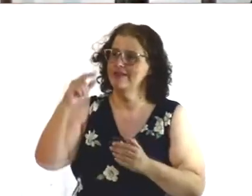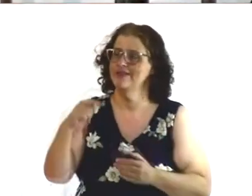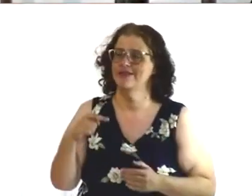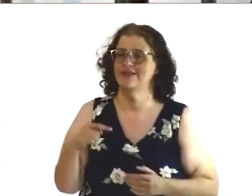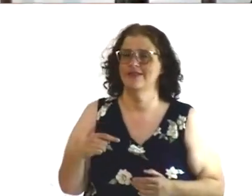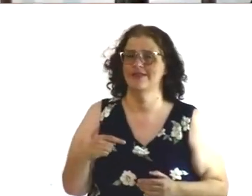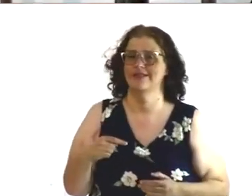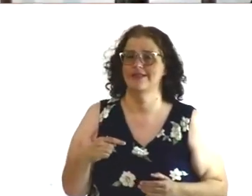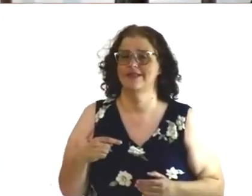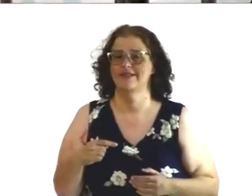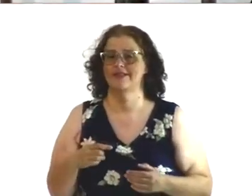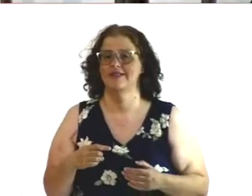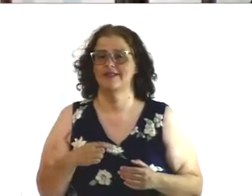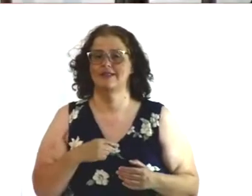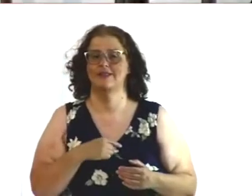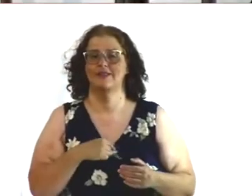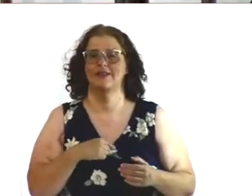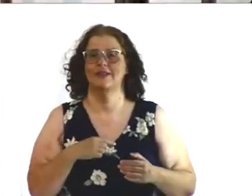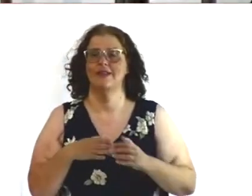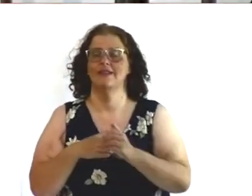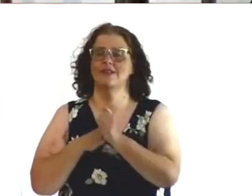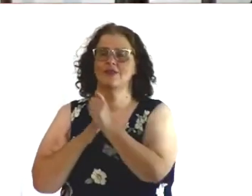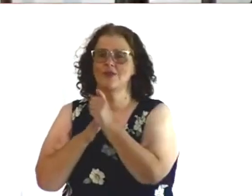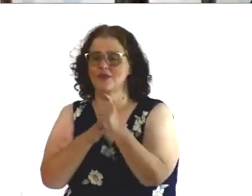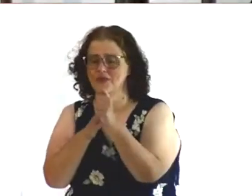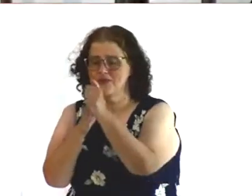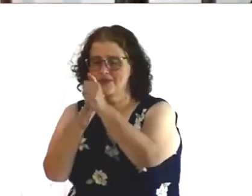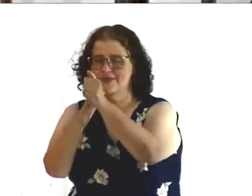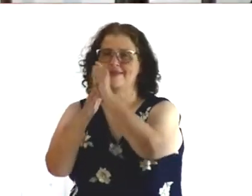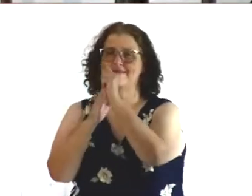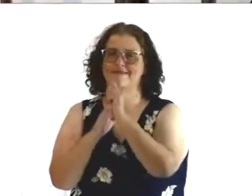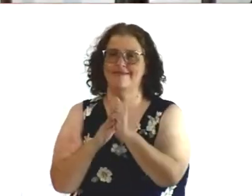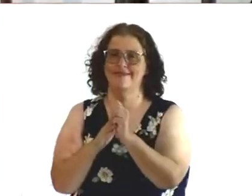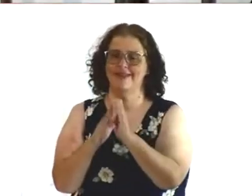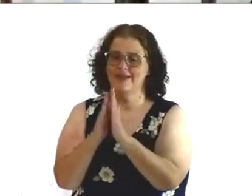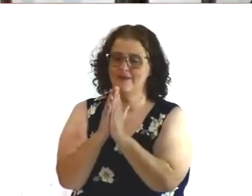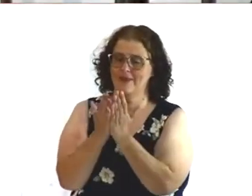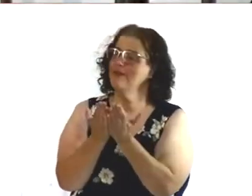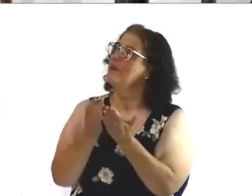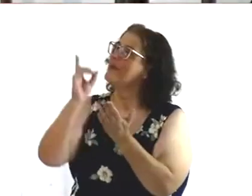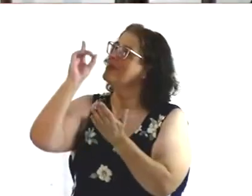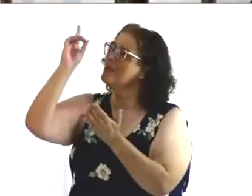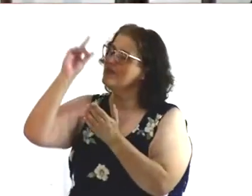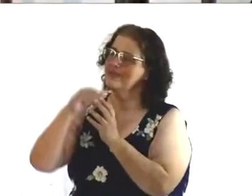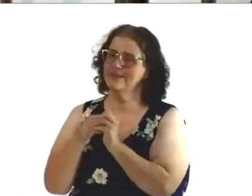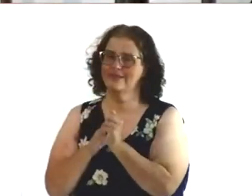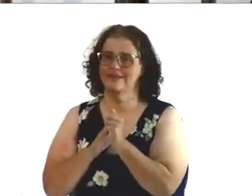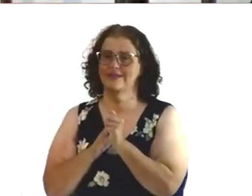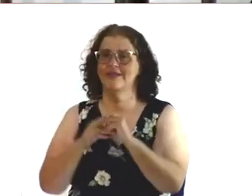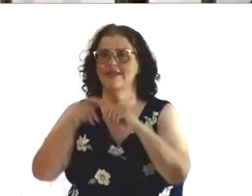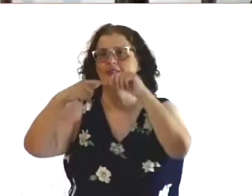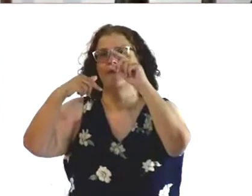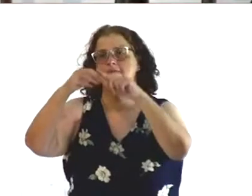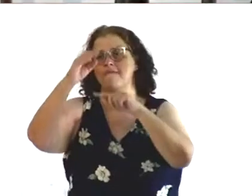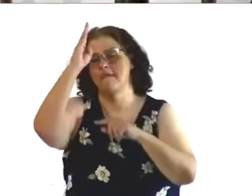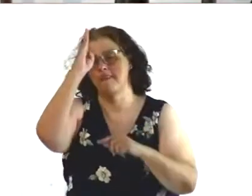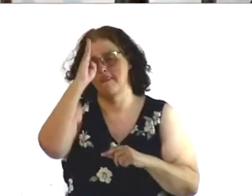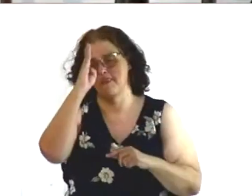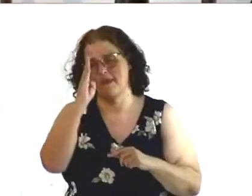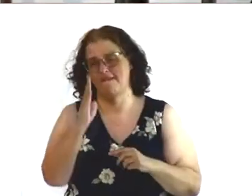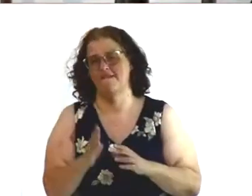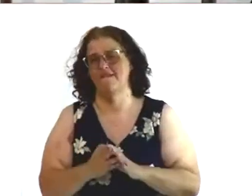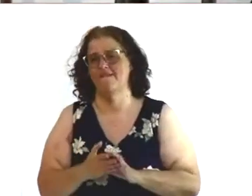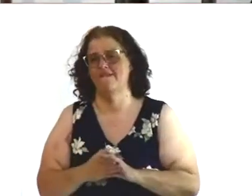alimento. Deixe-se conduzir por ela. A palavra vai guiá-la ou guiá-lo no caminho, tanto